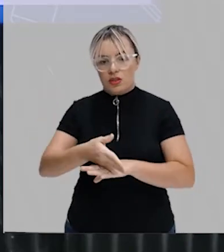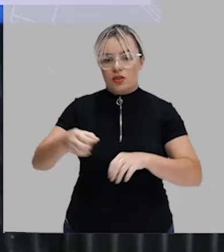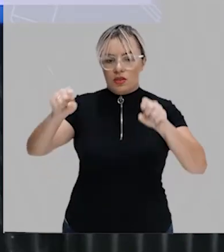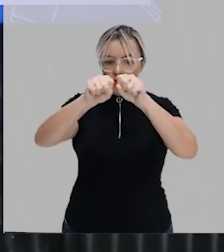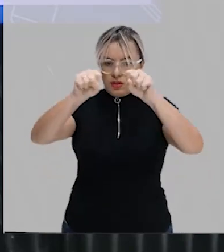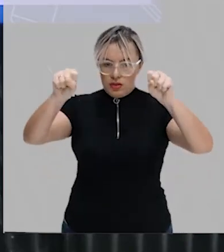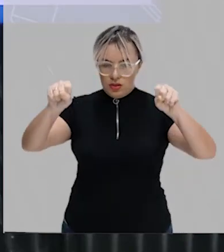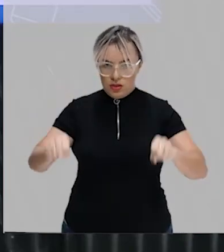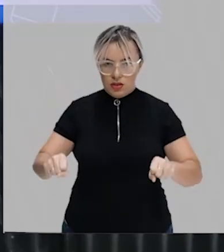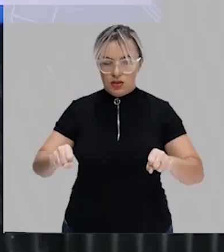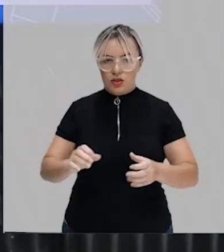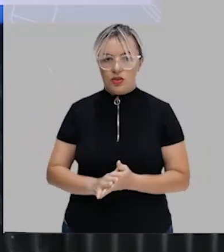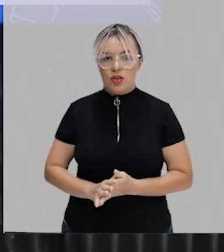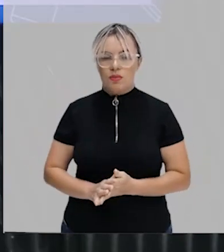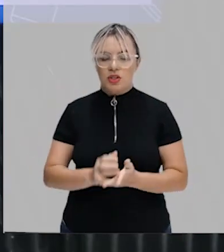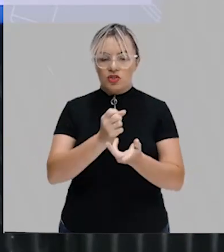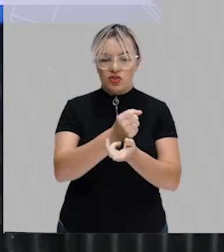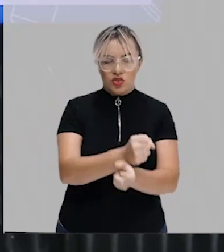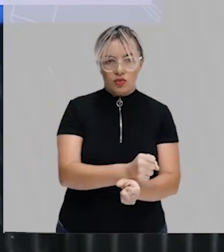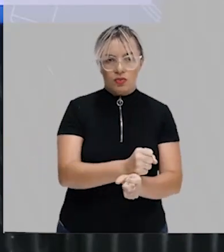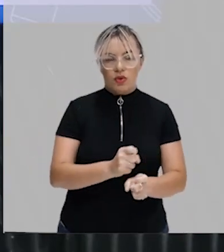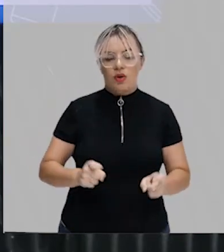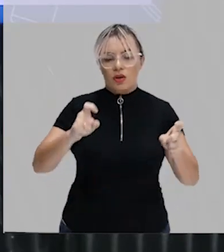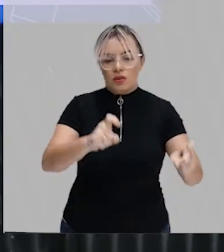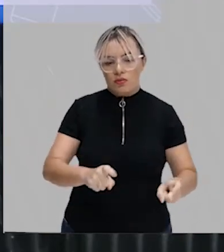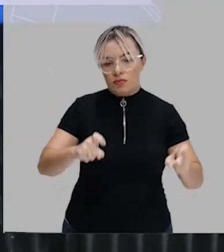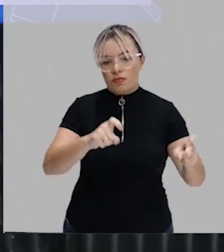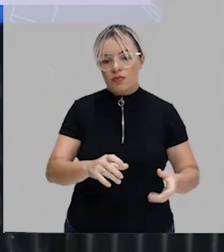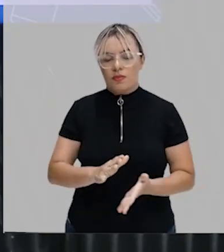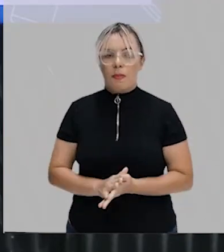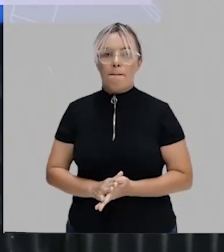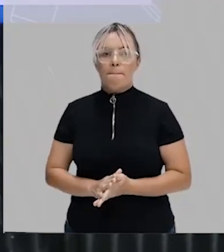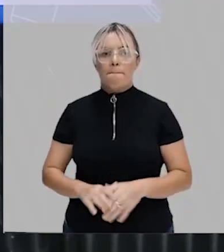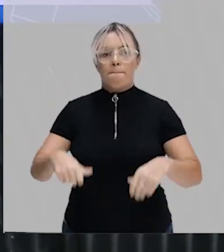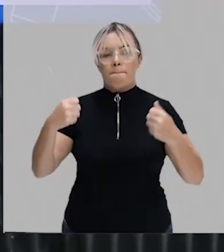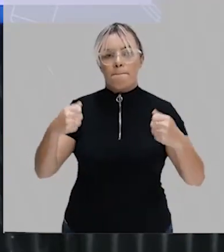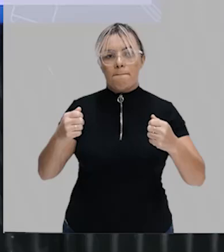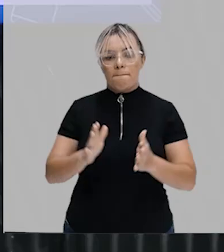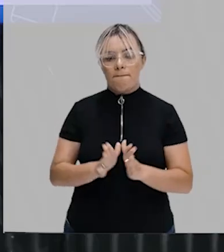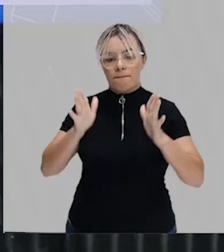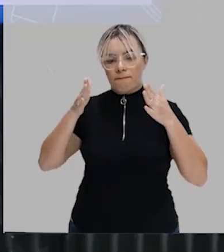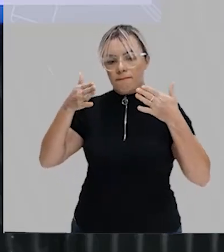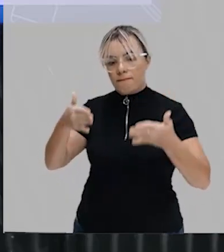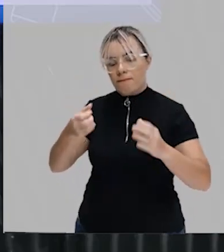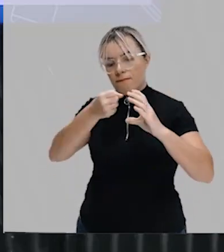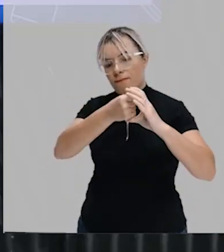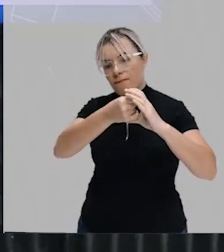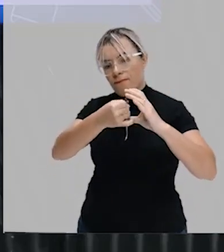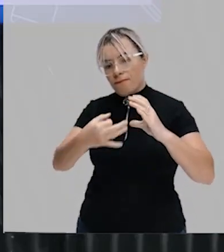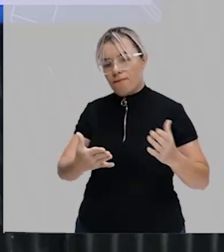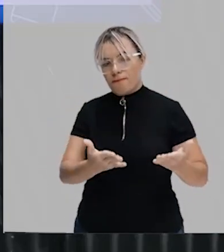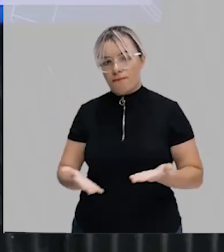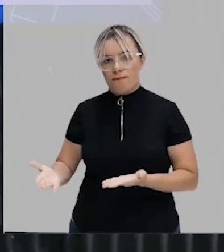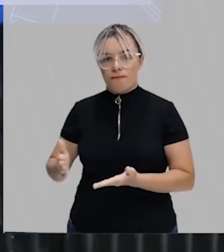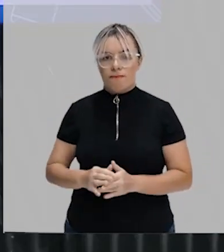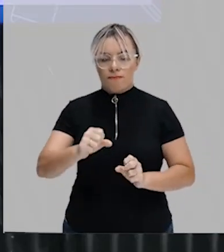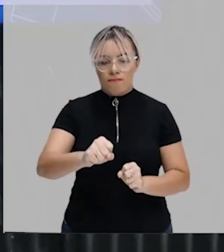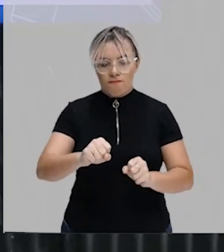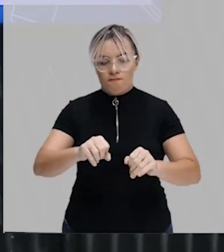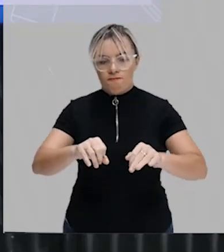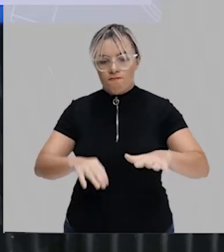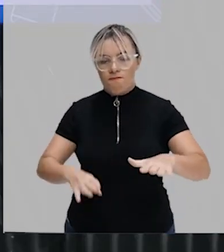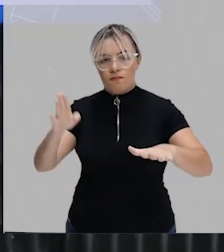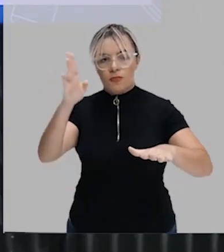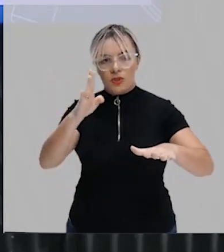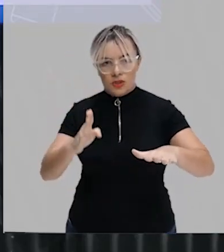de plantation. Ok? Muito bem. É preciso observar algumas características dessa colonização.